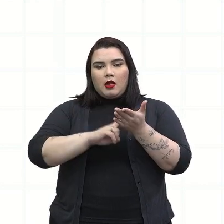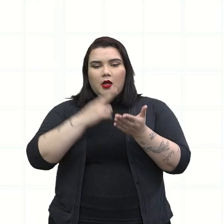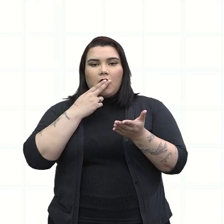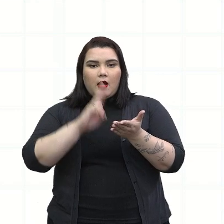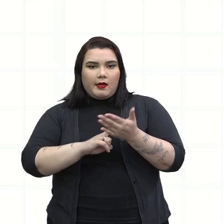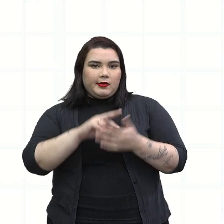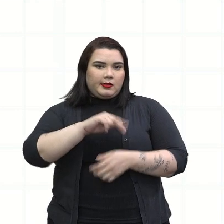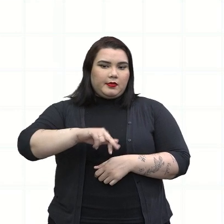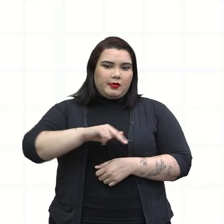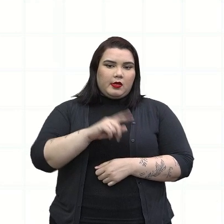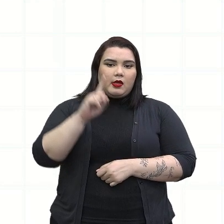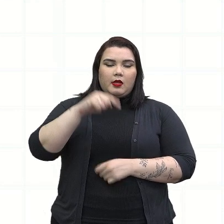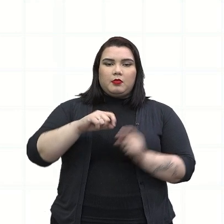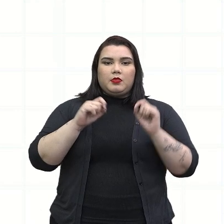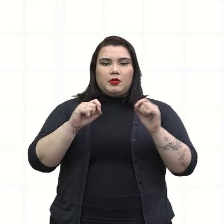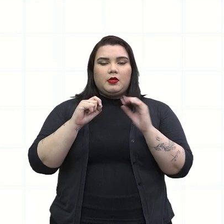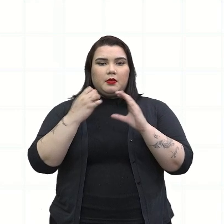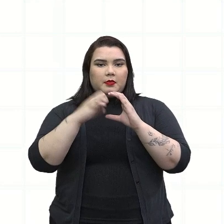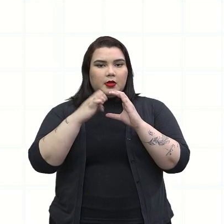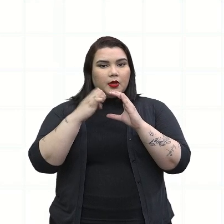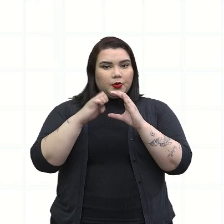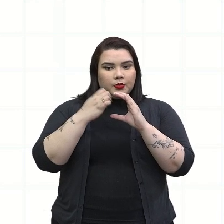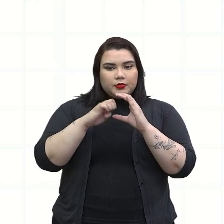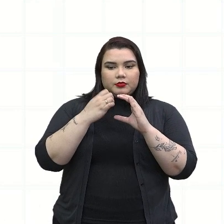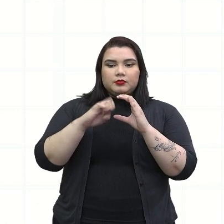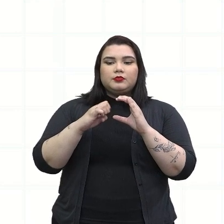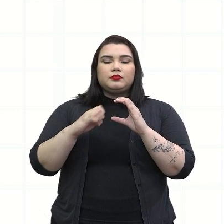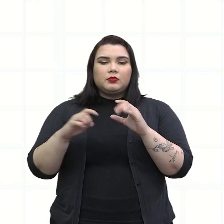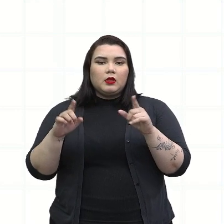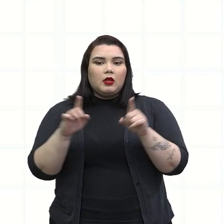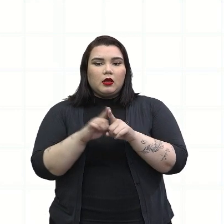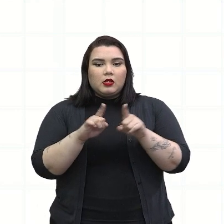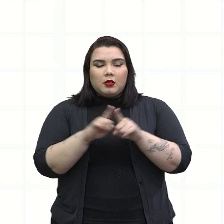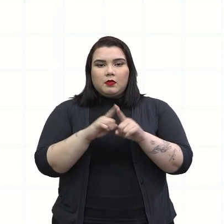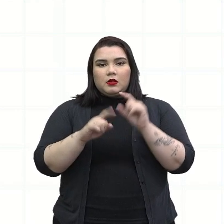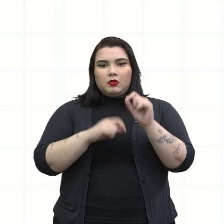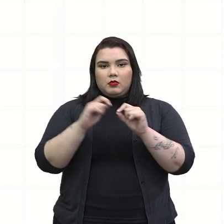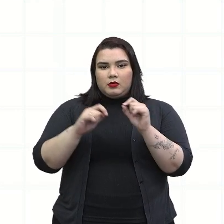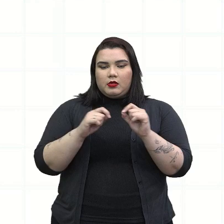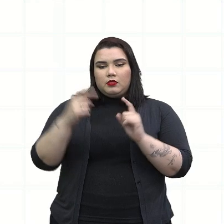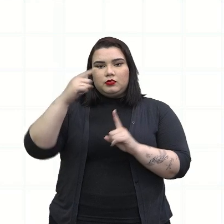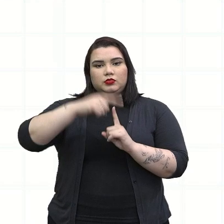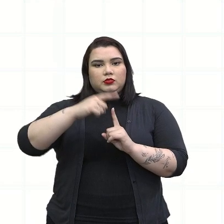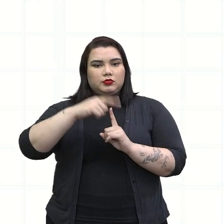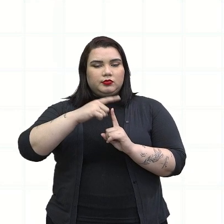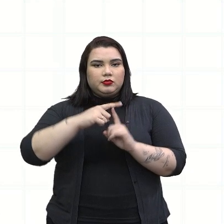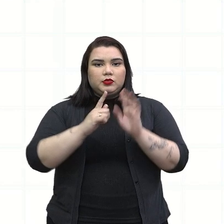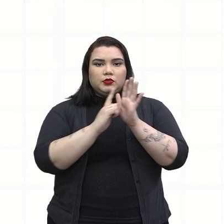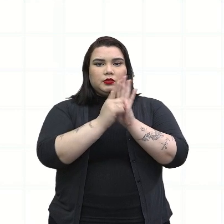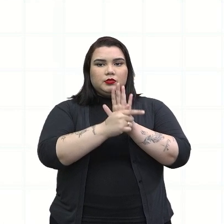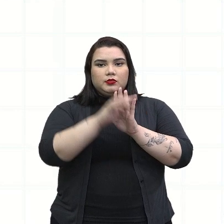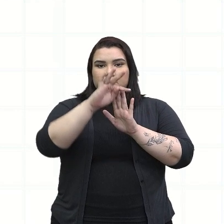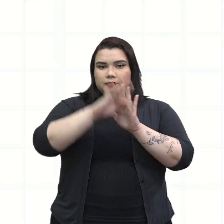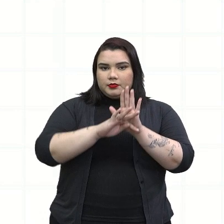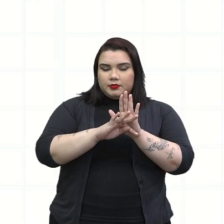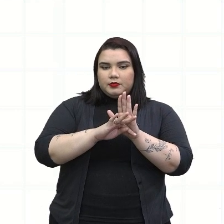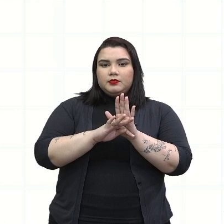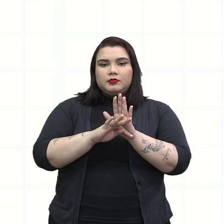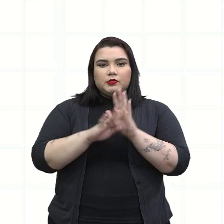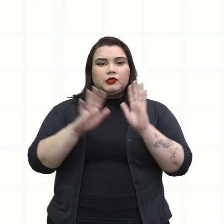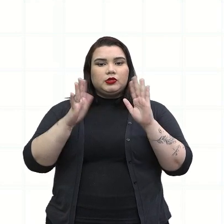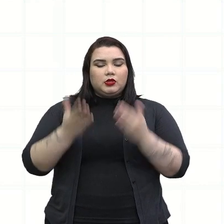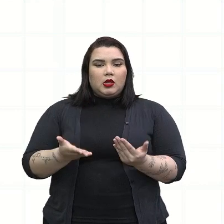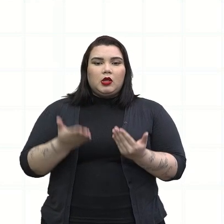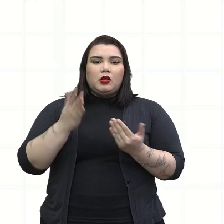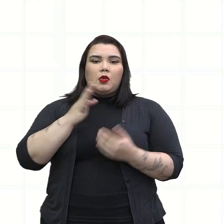an email, é um e-mail, que também é considerado um gênero textual, né? Já se fala